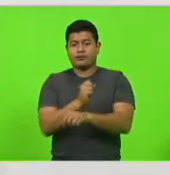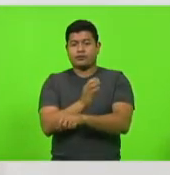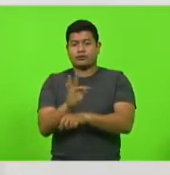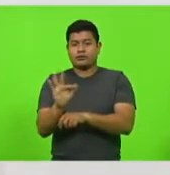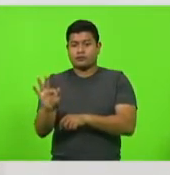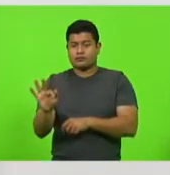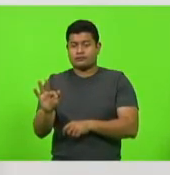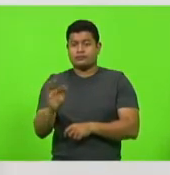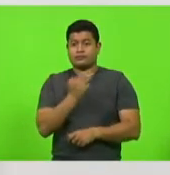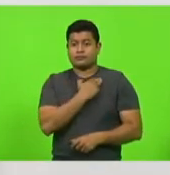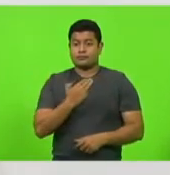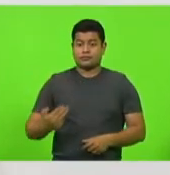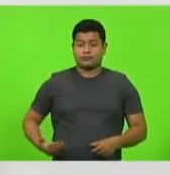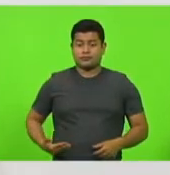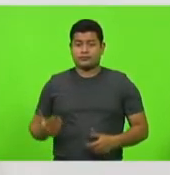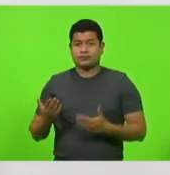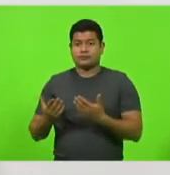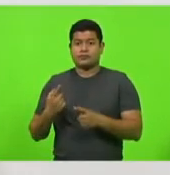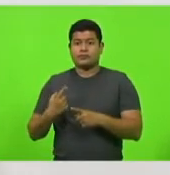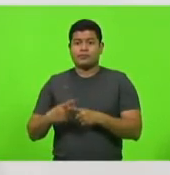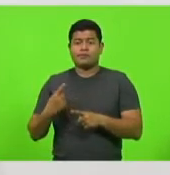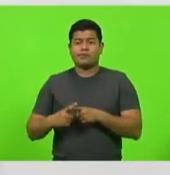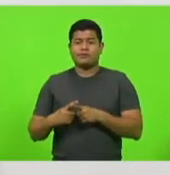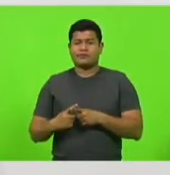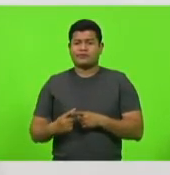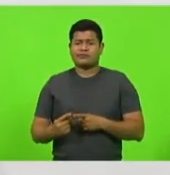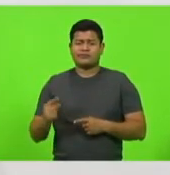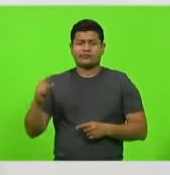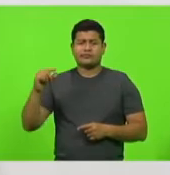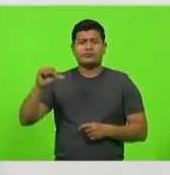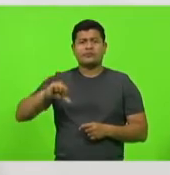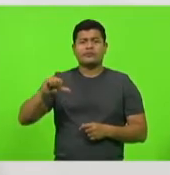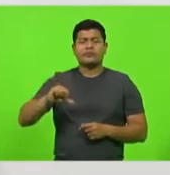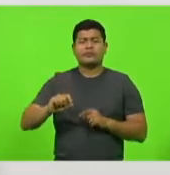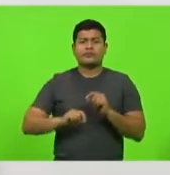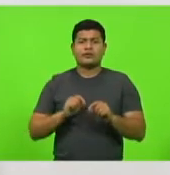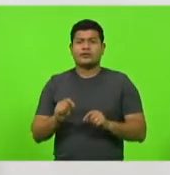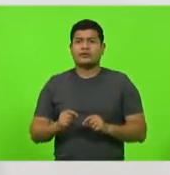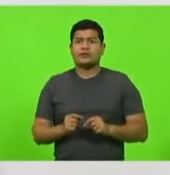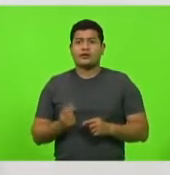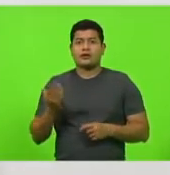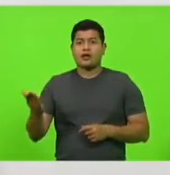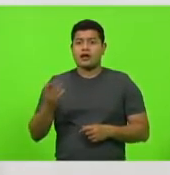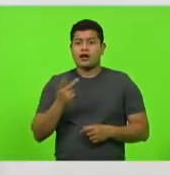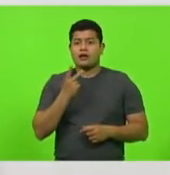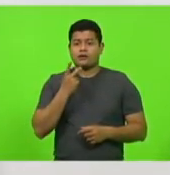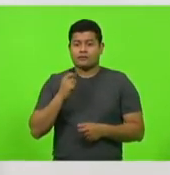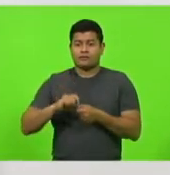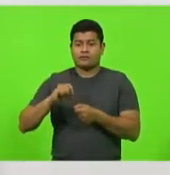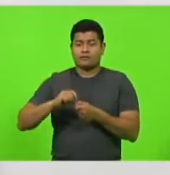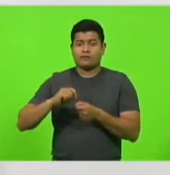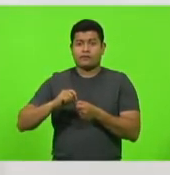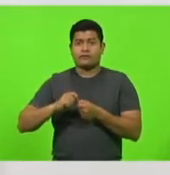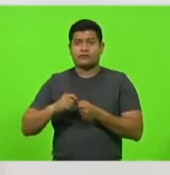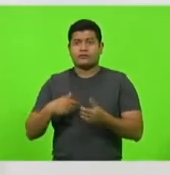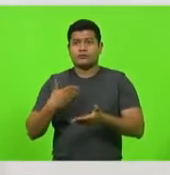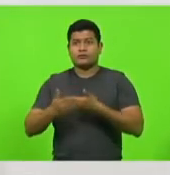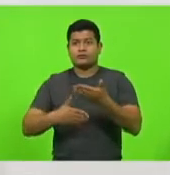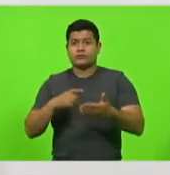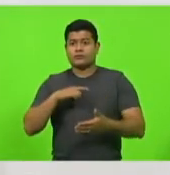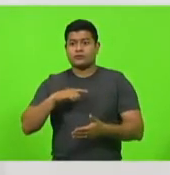complica um colosso, porque o que ele faz tem efeito